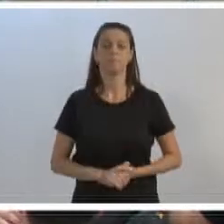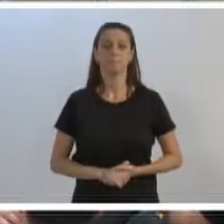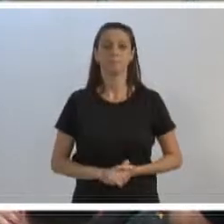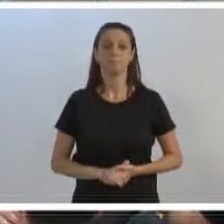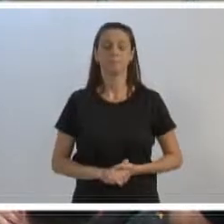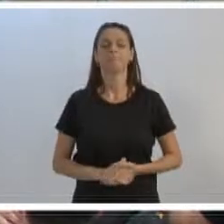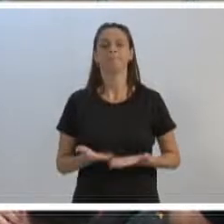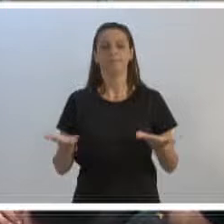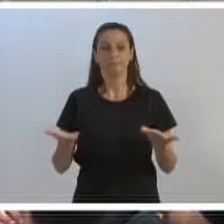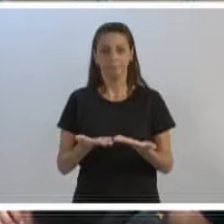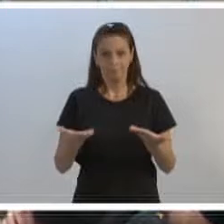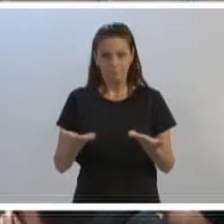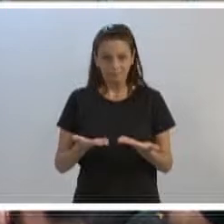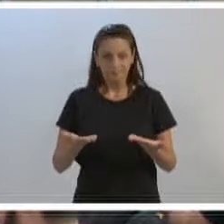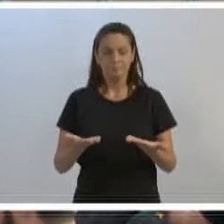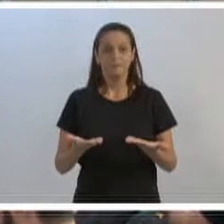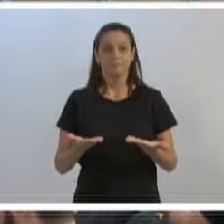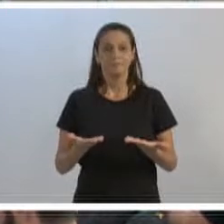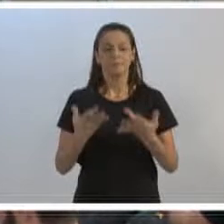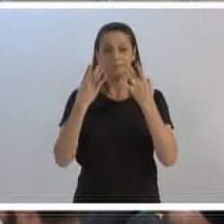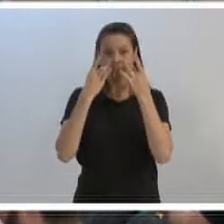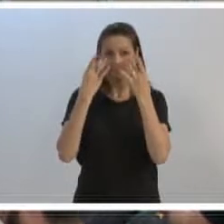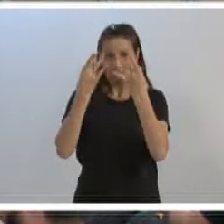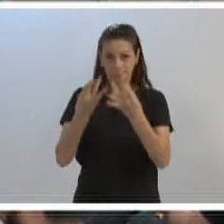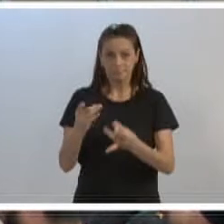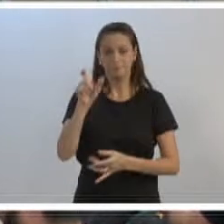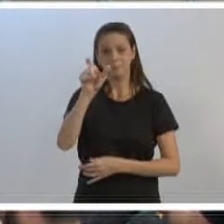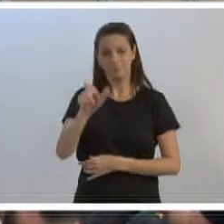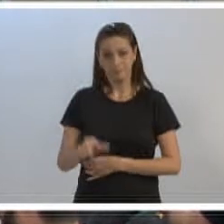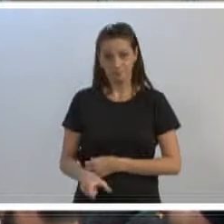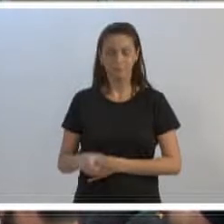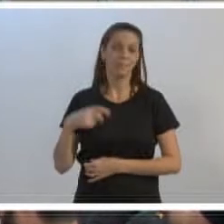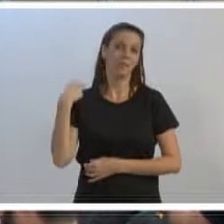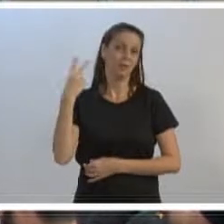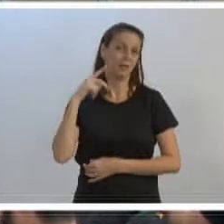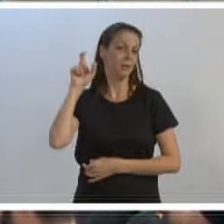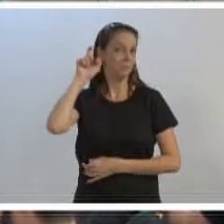Então, passamos a palavra ao vereador autor.